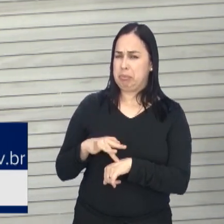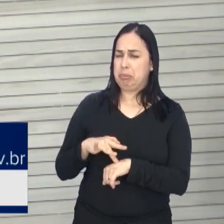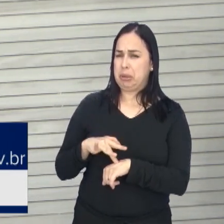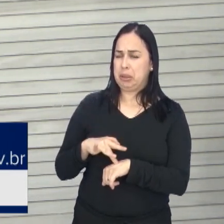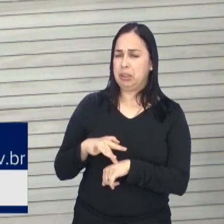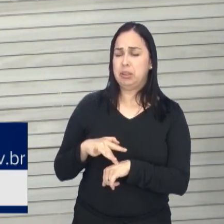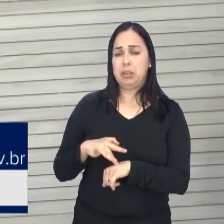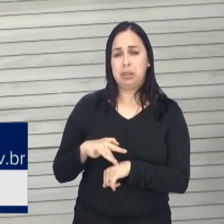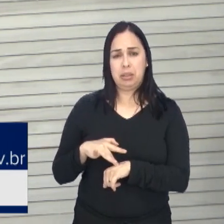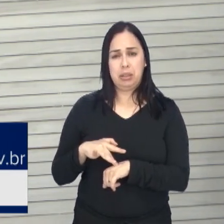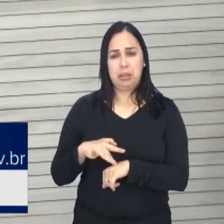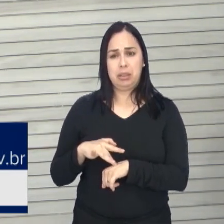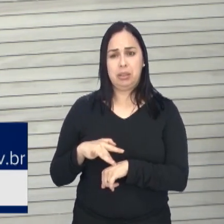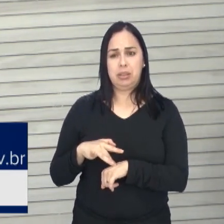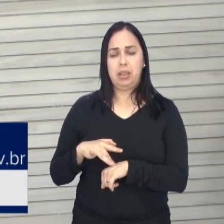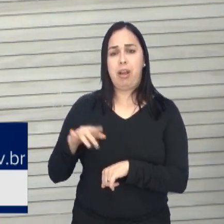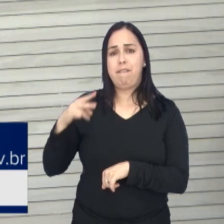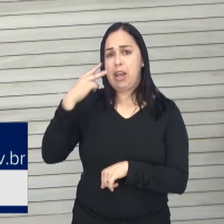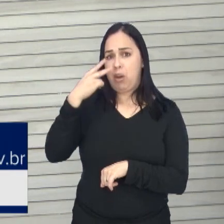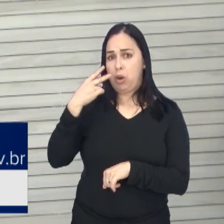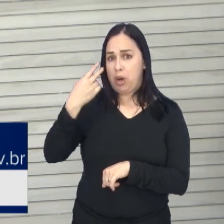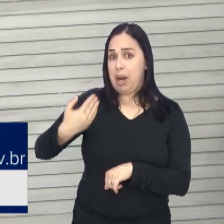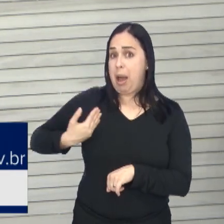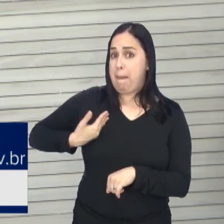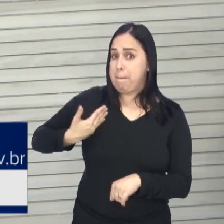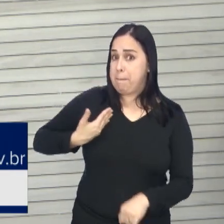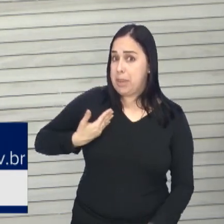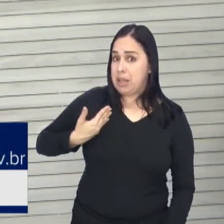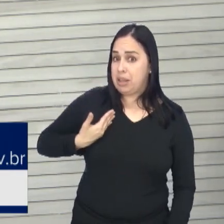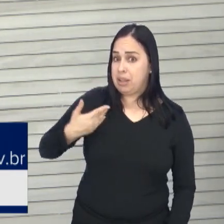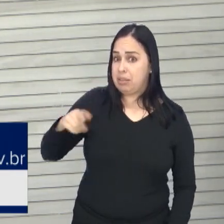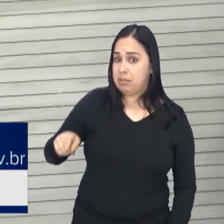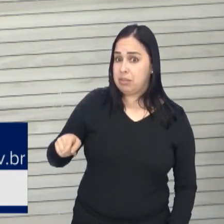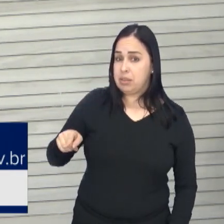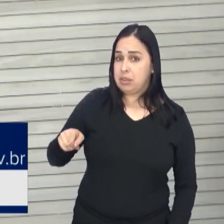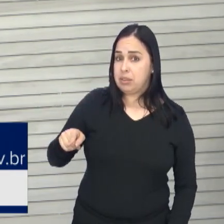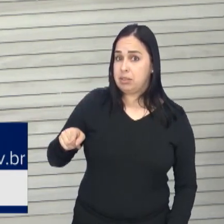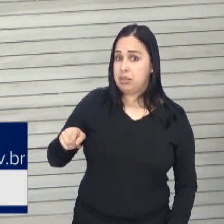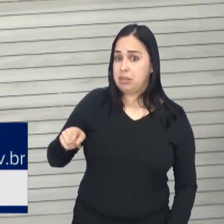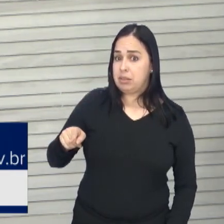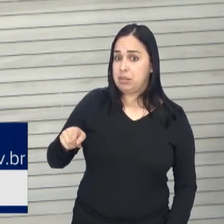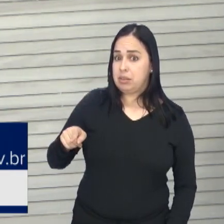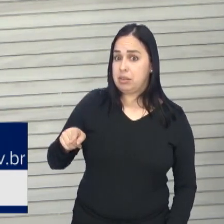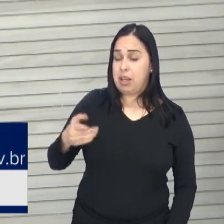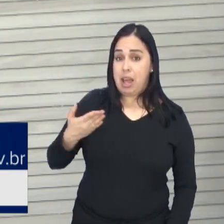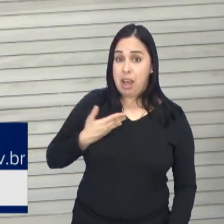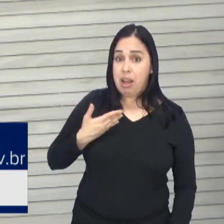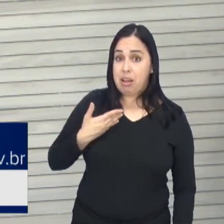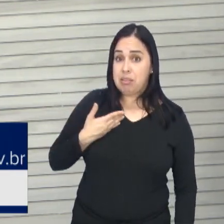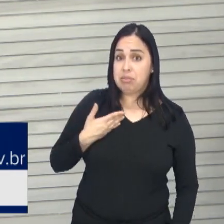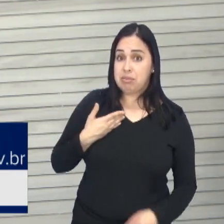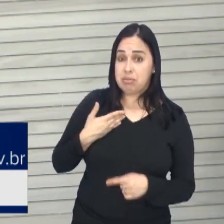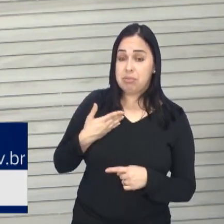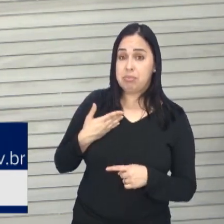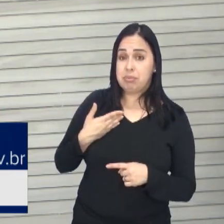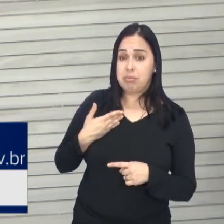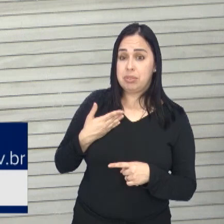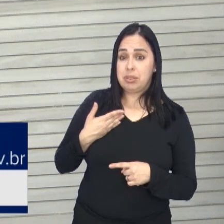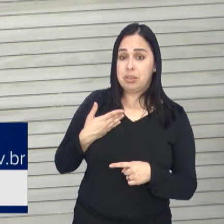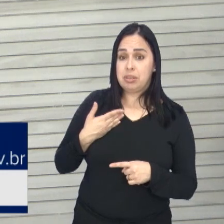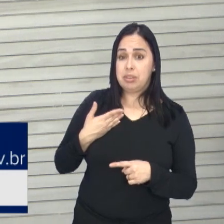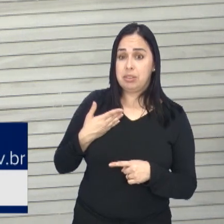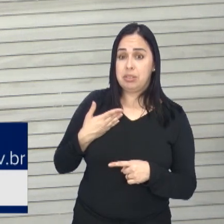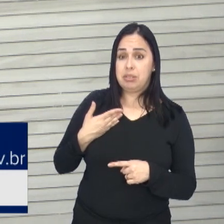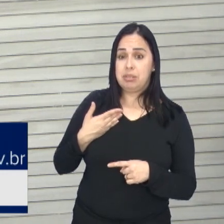oposição, é vereador amigo nosso, vereador da base, desconstruindo o trabalho do vereador, que é amigo da base, e também do